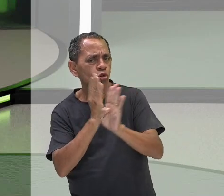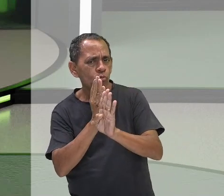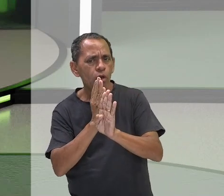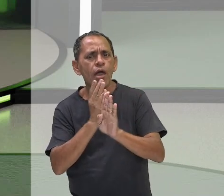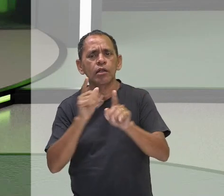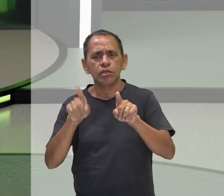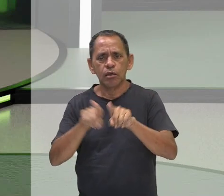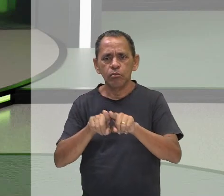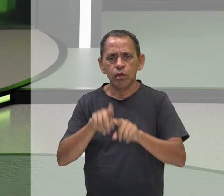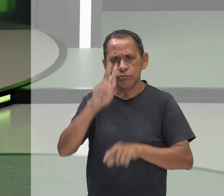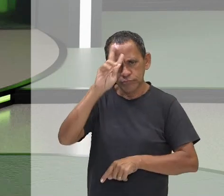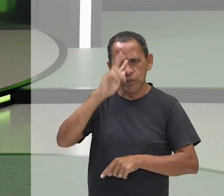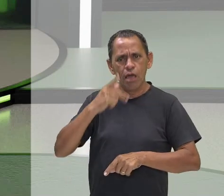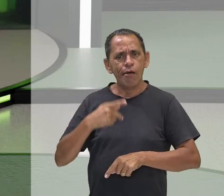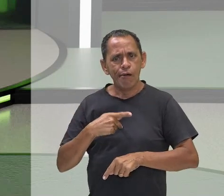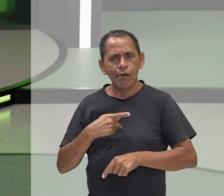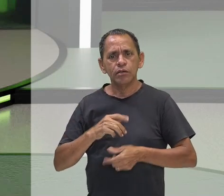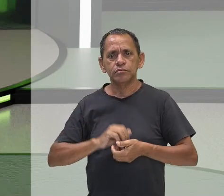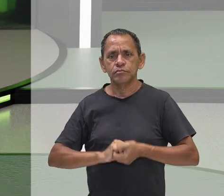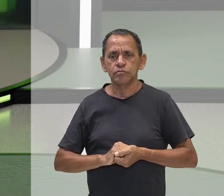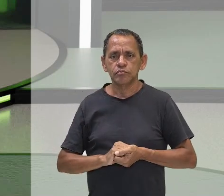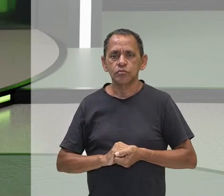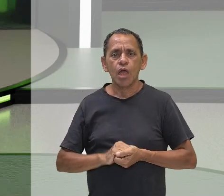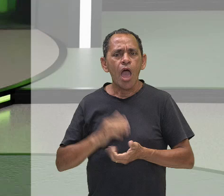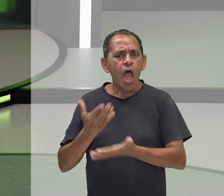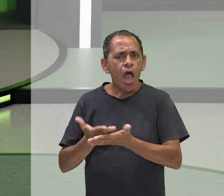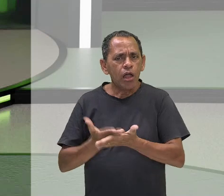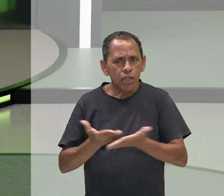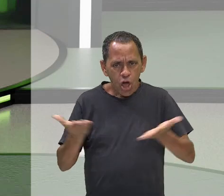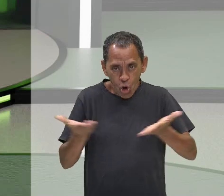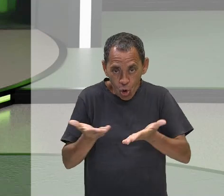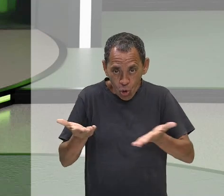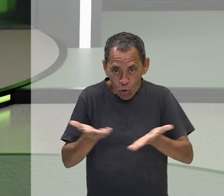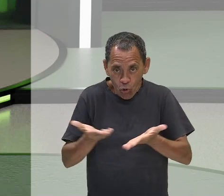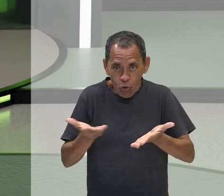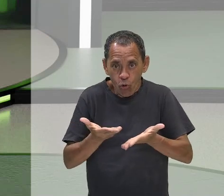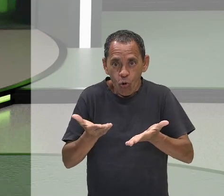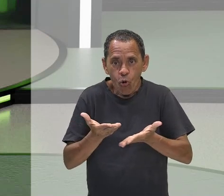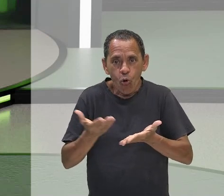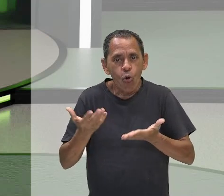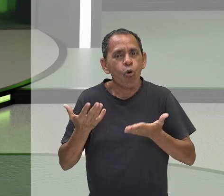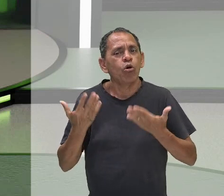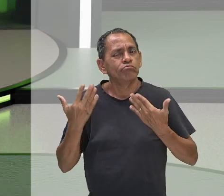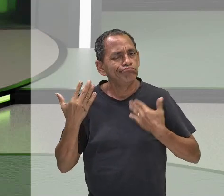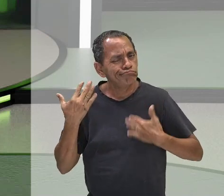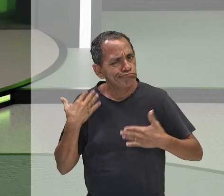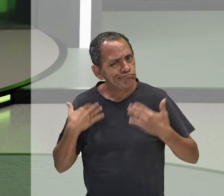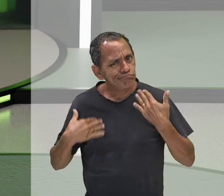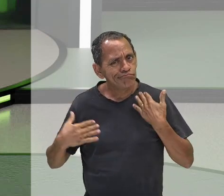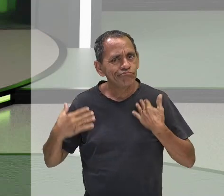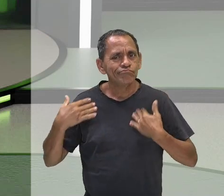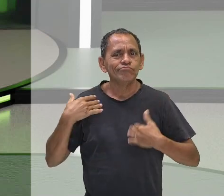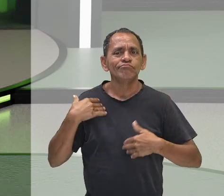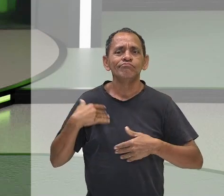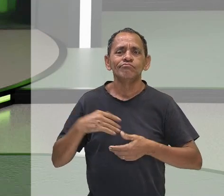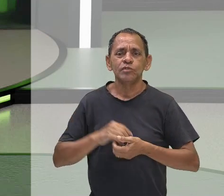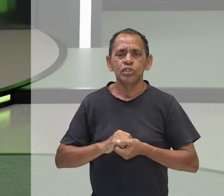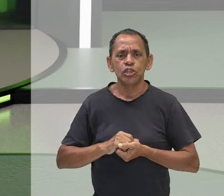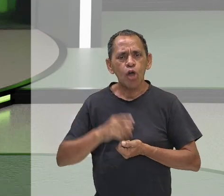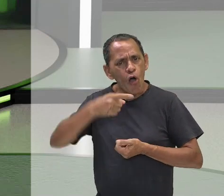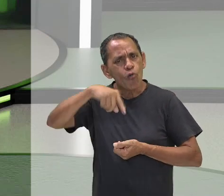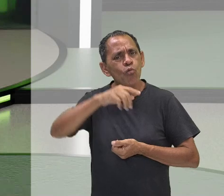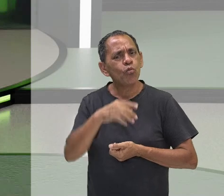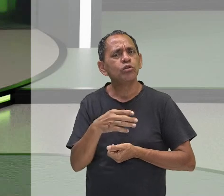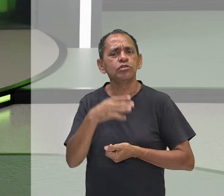autodescoberta. Que a nossa aula hoje seja uma aula tranquila, com um bate-papo, para você conhecer mais